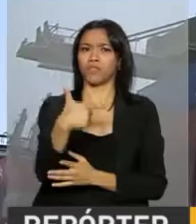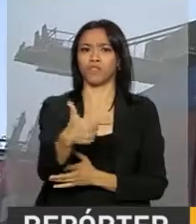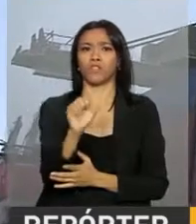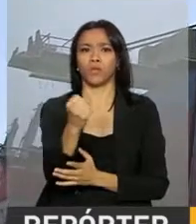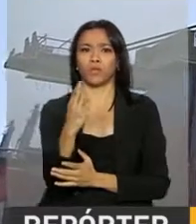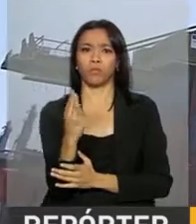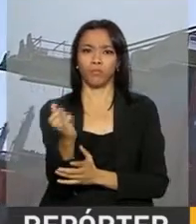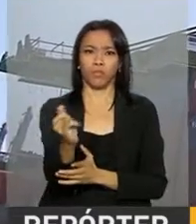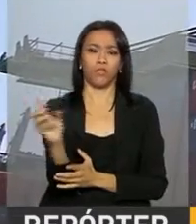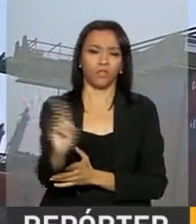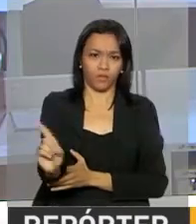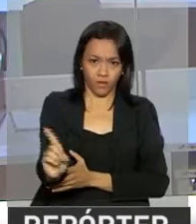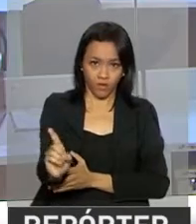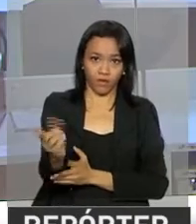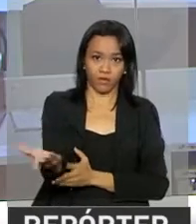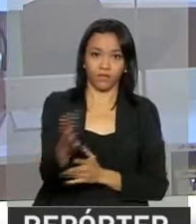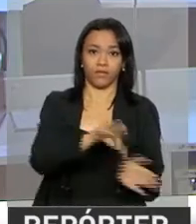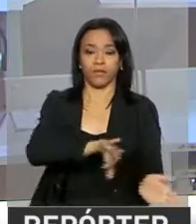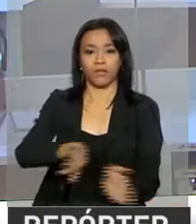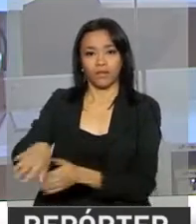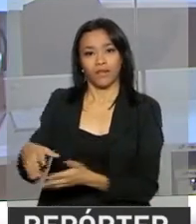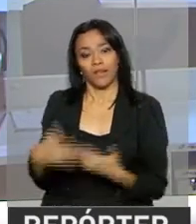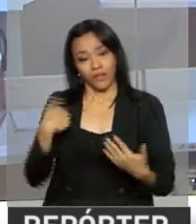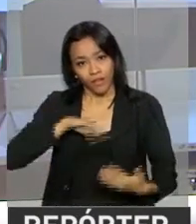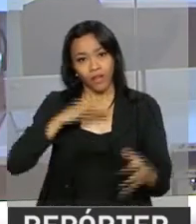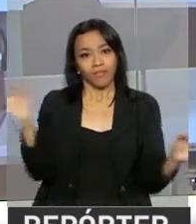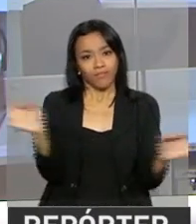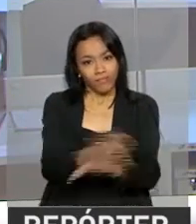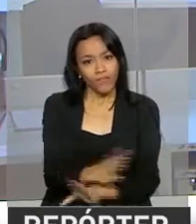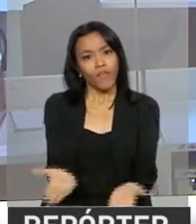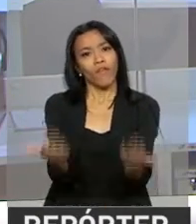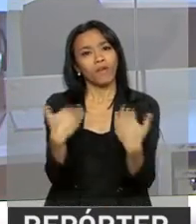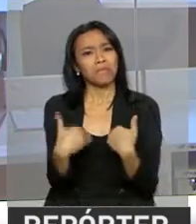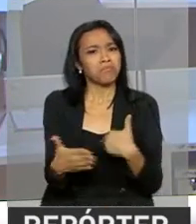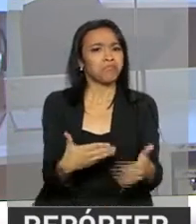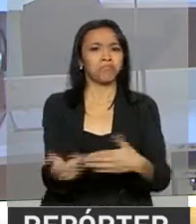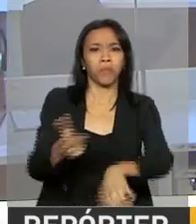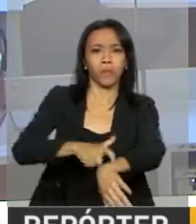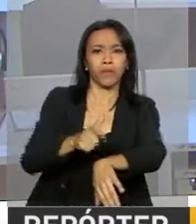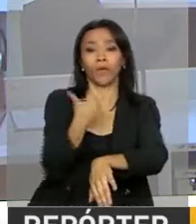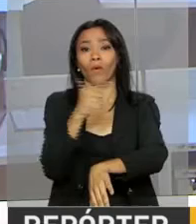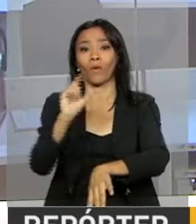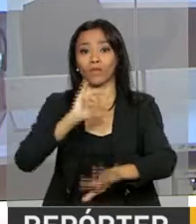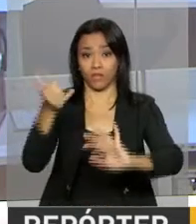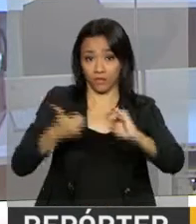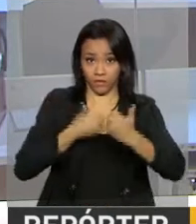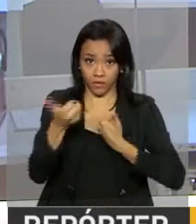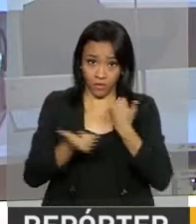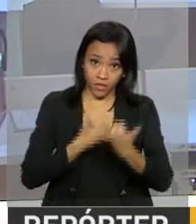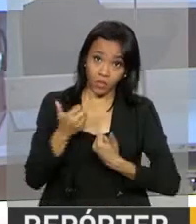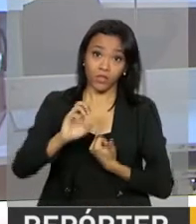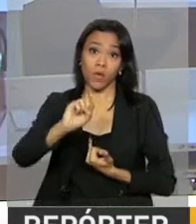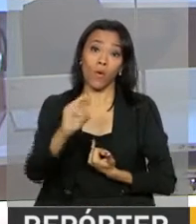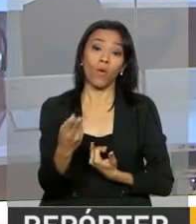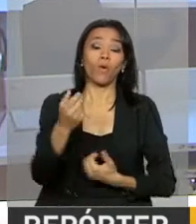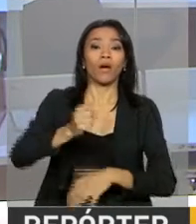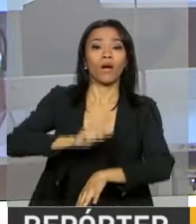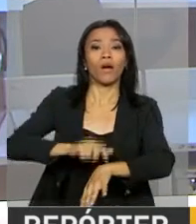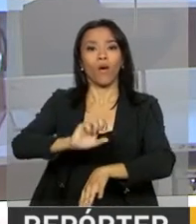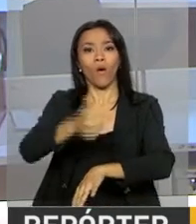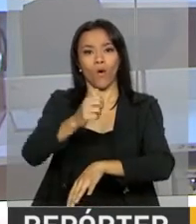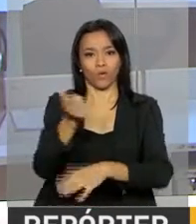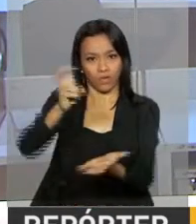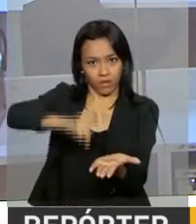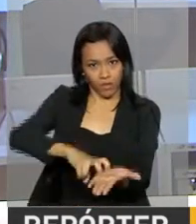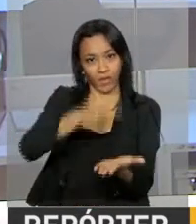bilhões de dólares e nós ficamos por aqui podemos voltar a qualquer momento com outras informações ou às 11 da manhã na próxima